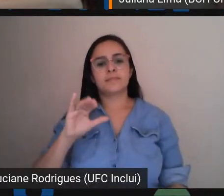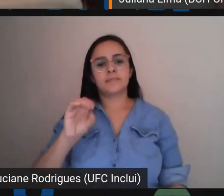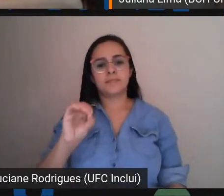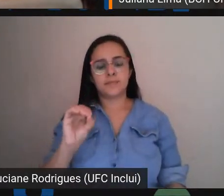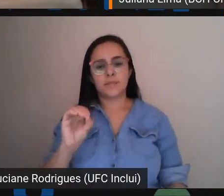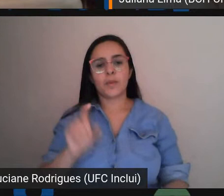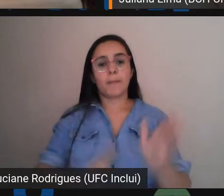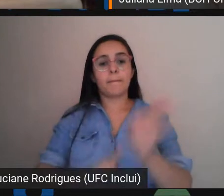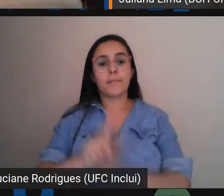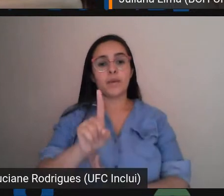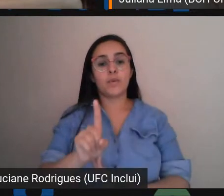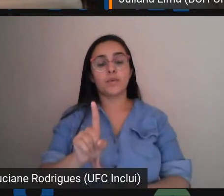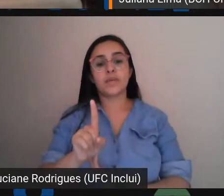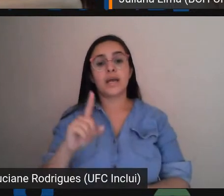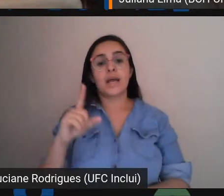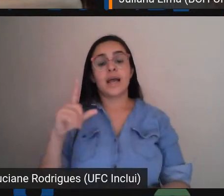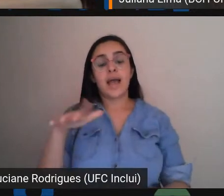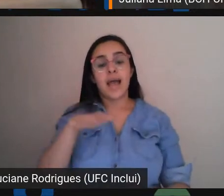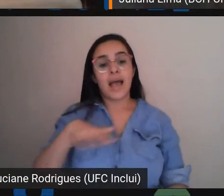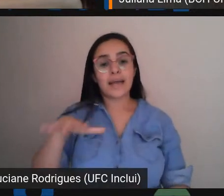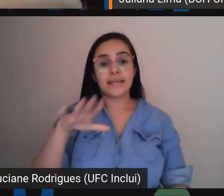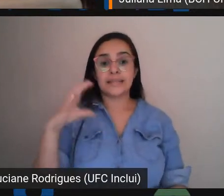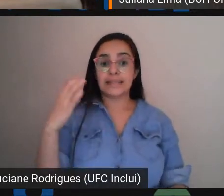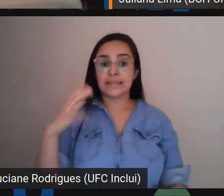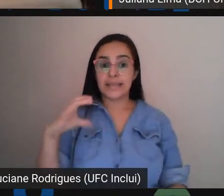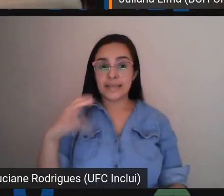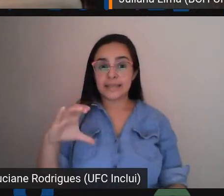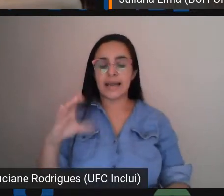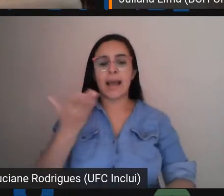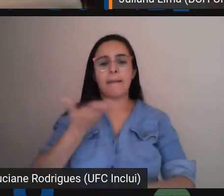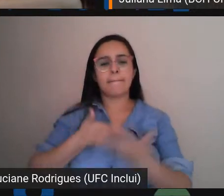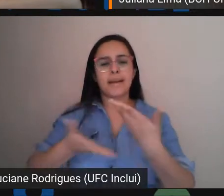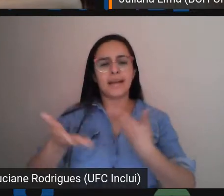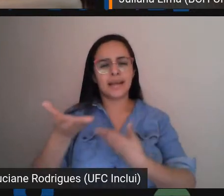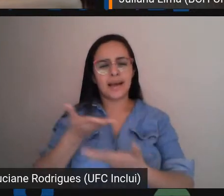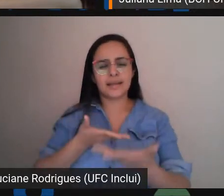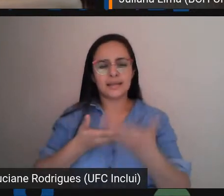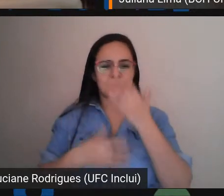consistente para a área de ciências sociais aplicadas? Acho que ele quer dizer ou revisão... O método, né?